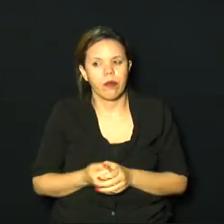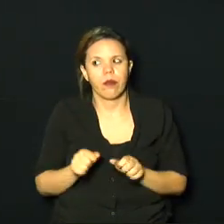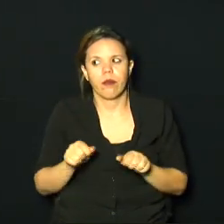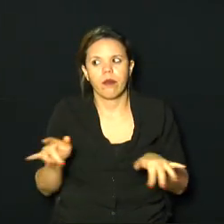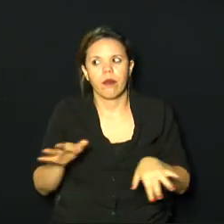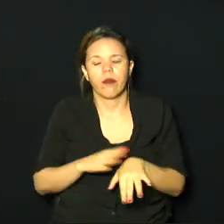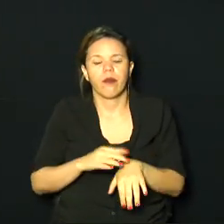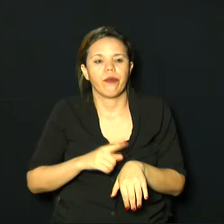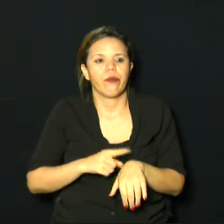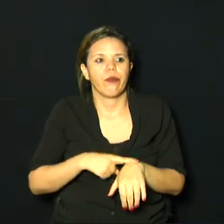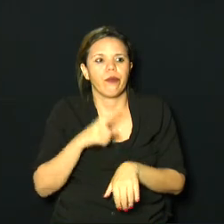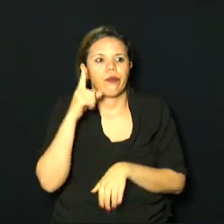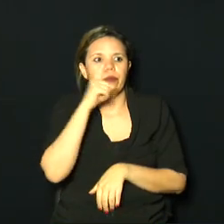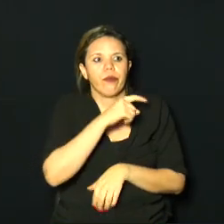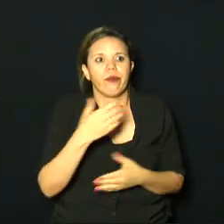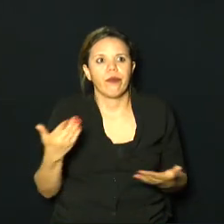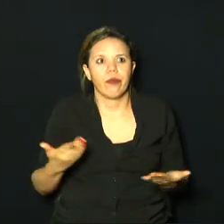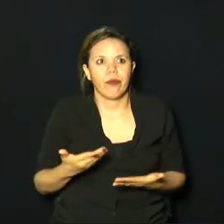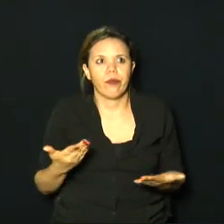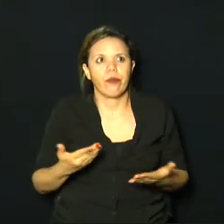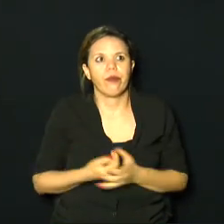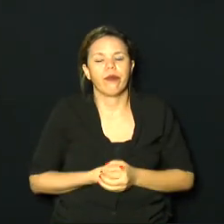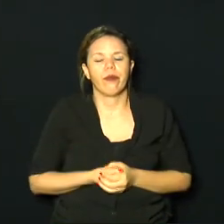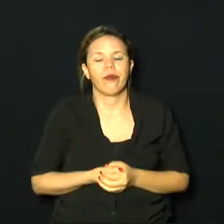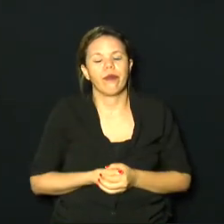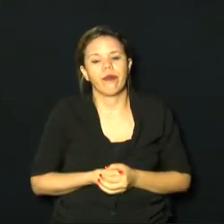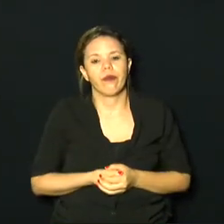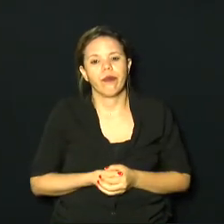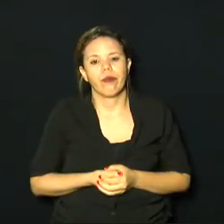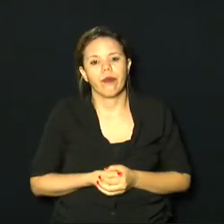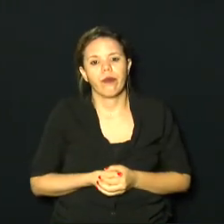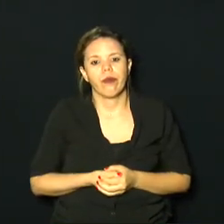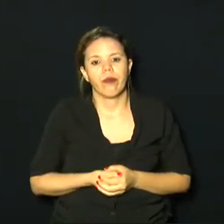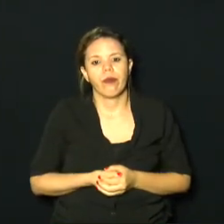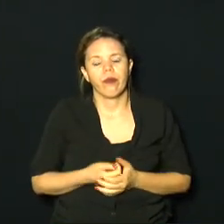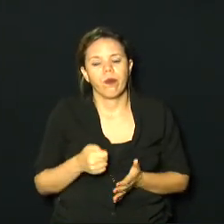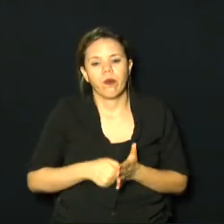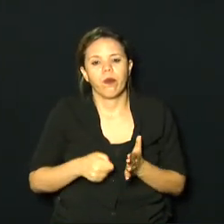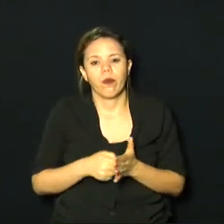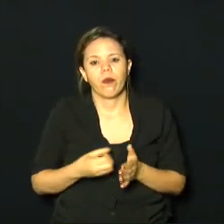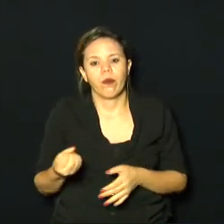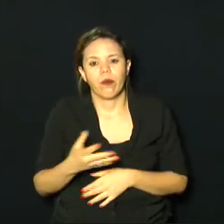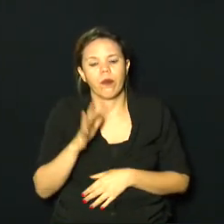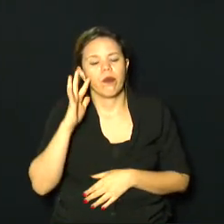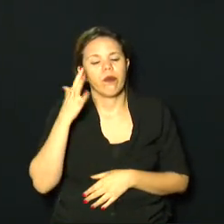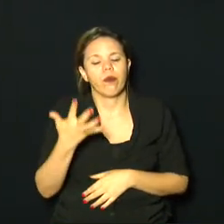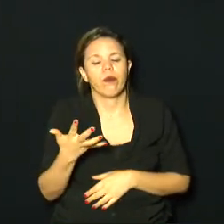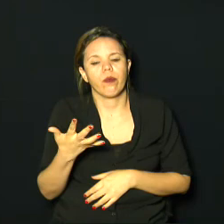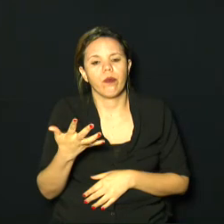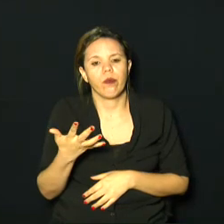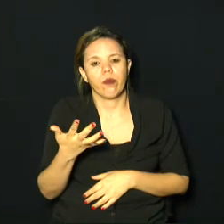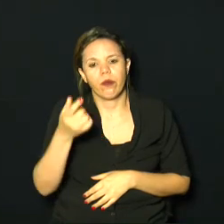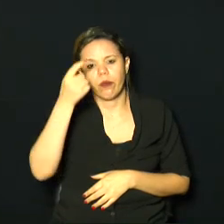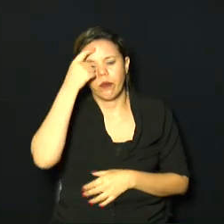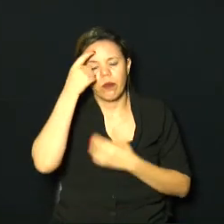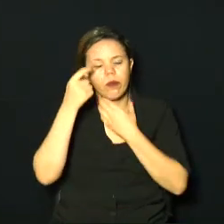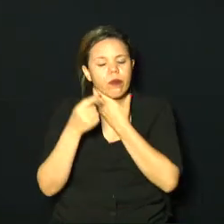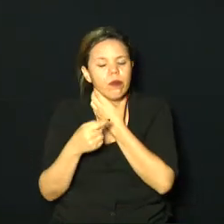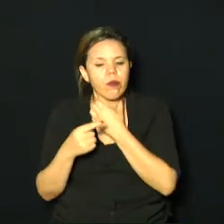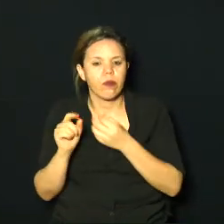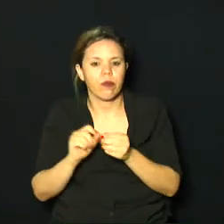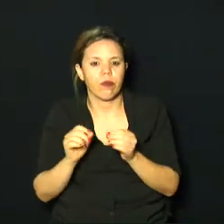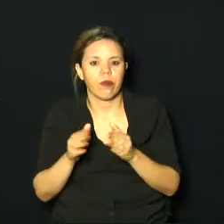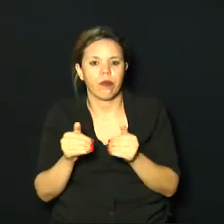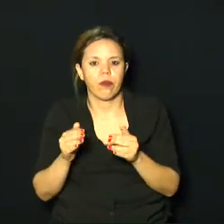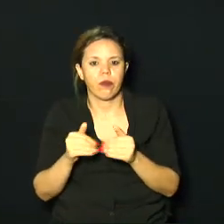pandemia, agora que é o momento mais difícil, não se busque novamente uma solução consensual. Então, fazemos esse